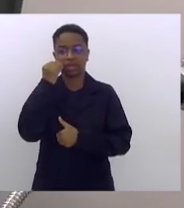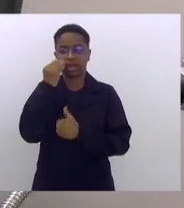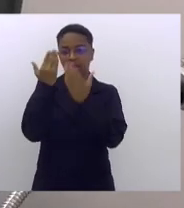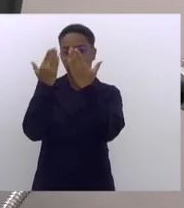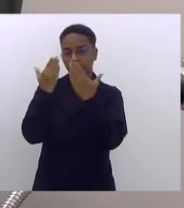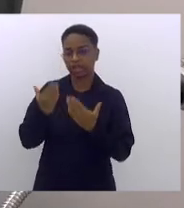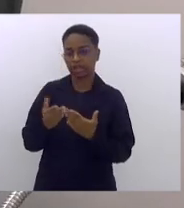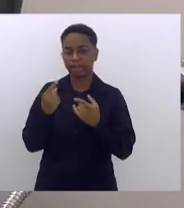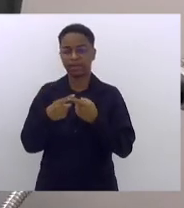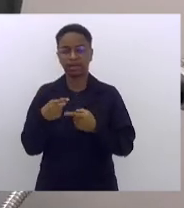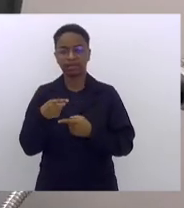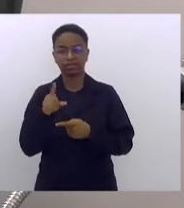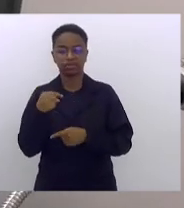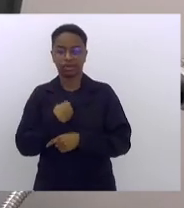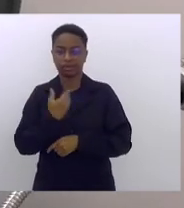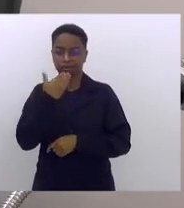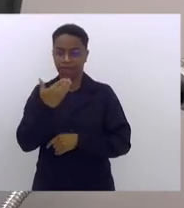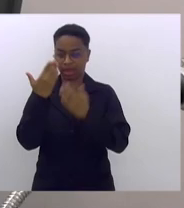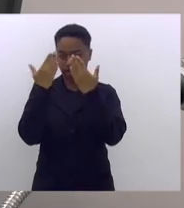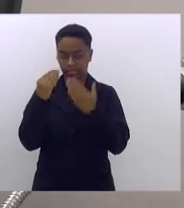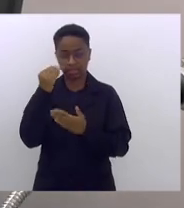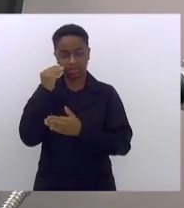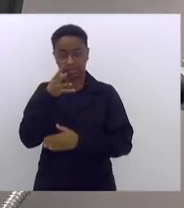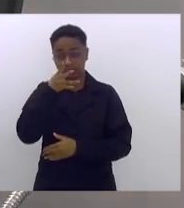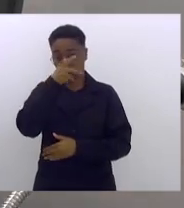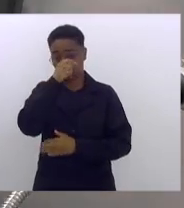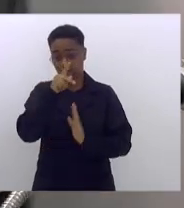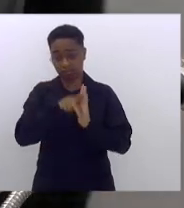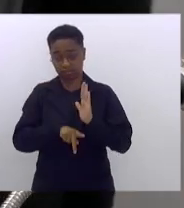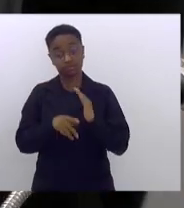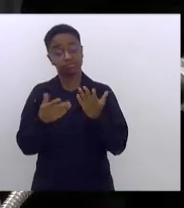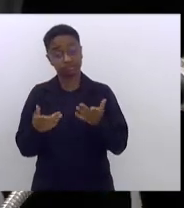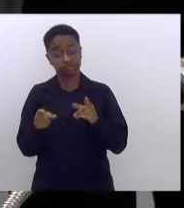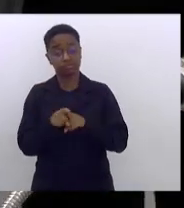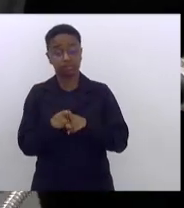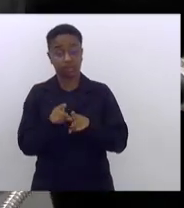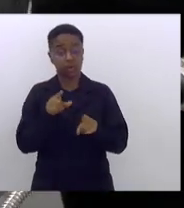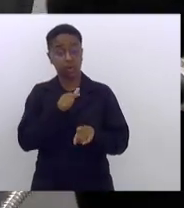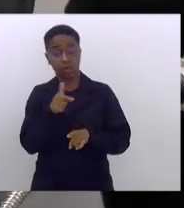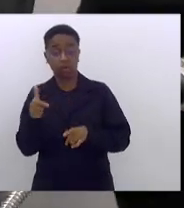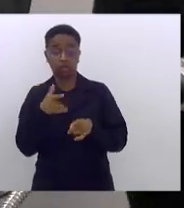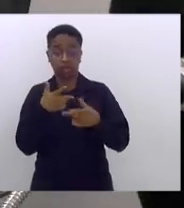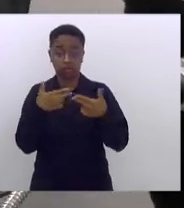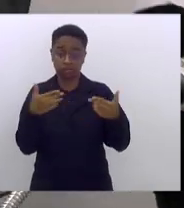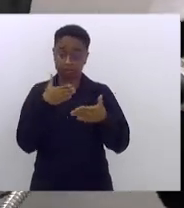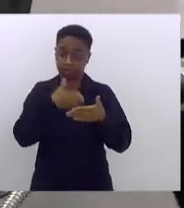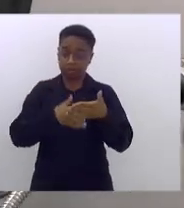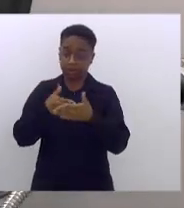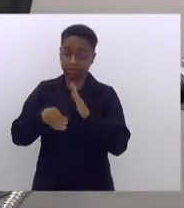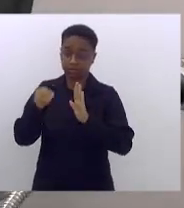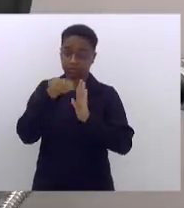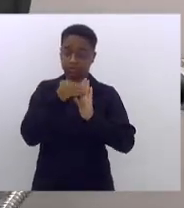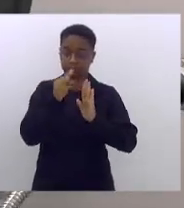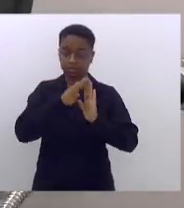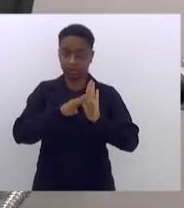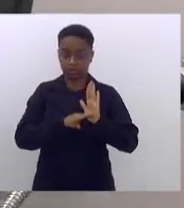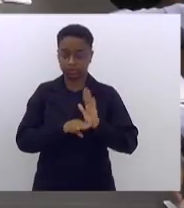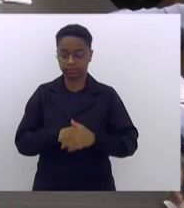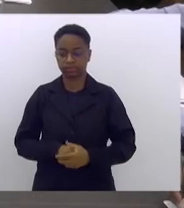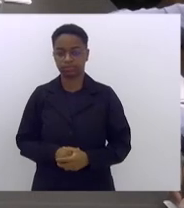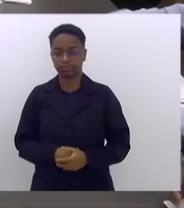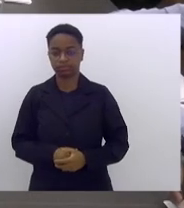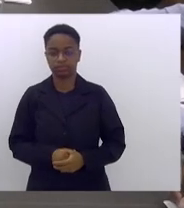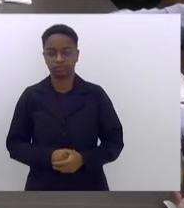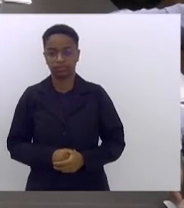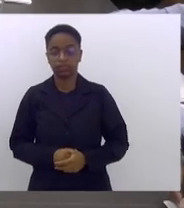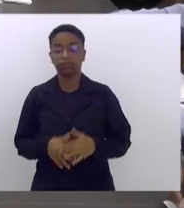vista na tentativa de salvar projetos, e aí a gente também é outro impeditivo do projeto vir à pauta. Deputado Fred. Presidente, só